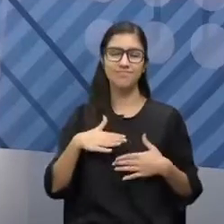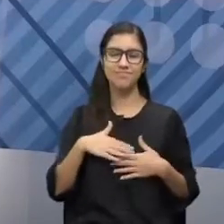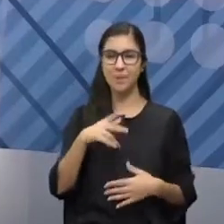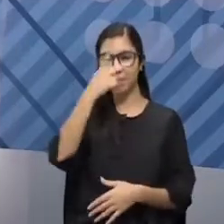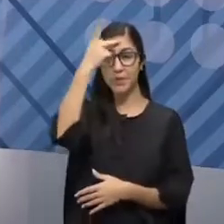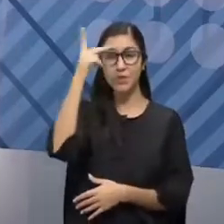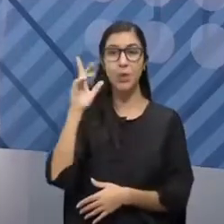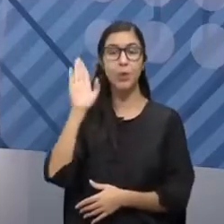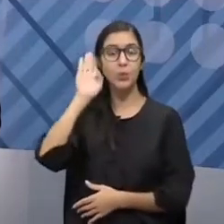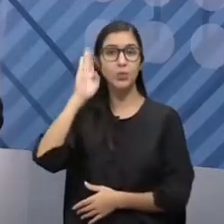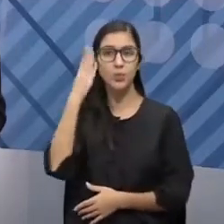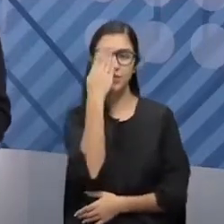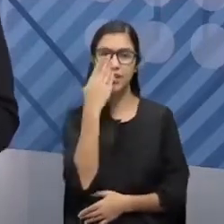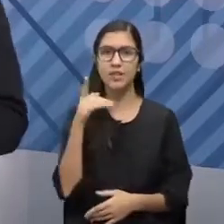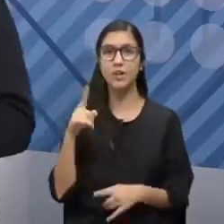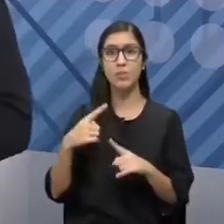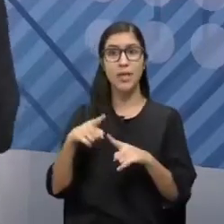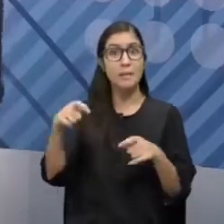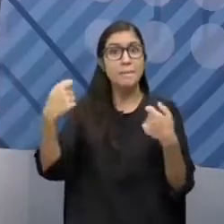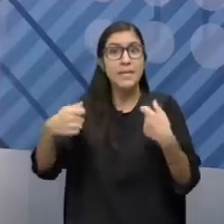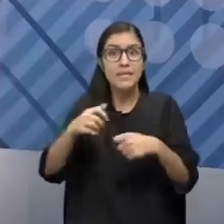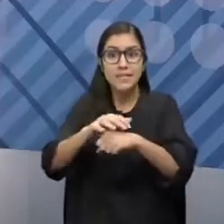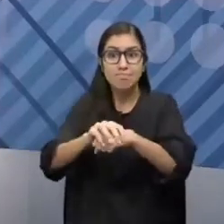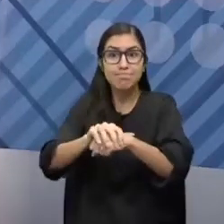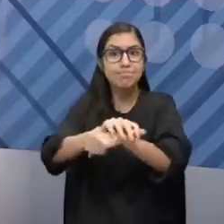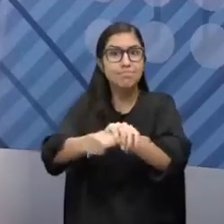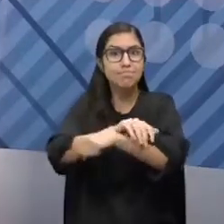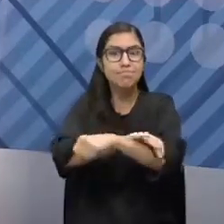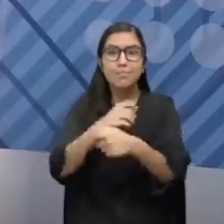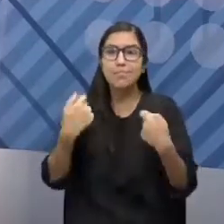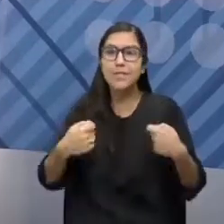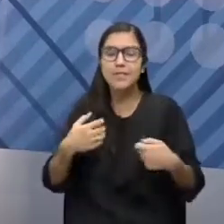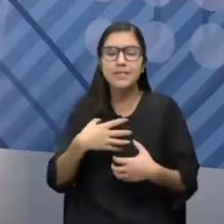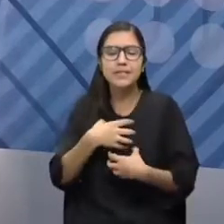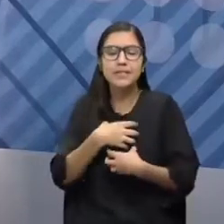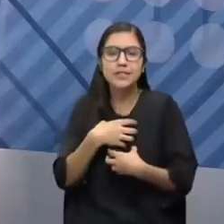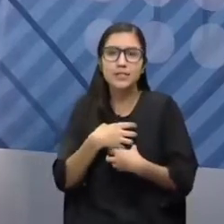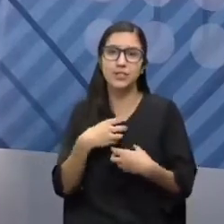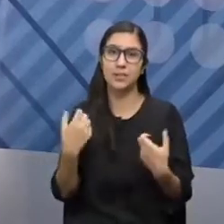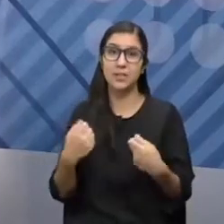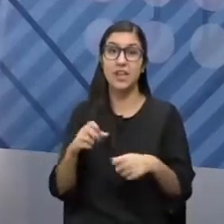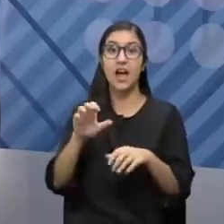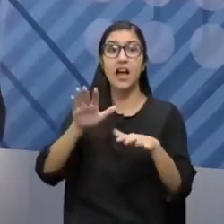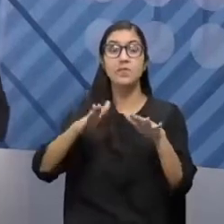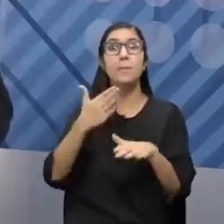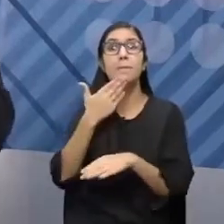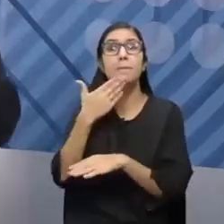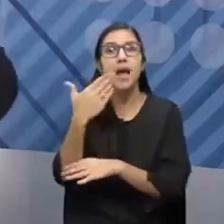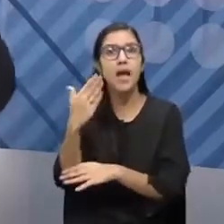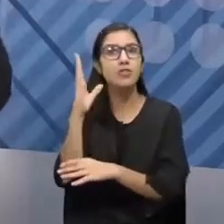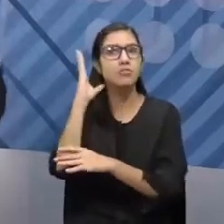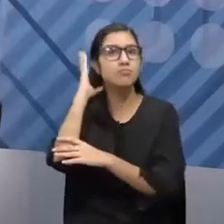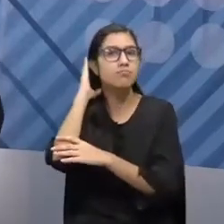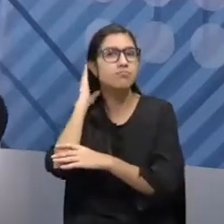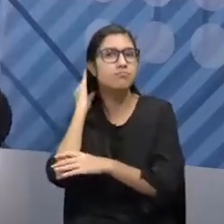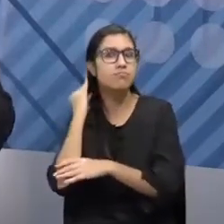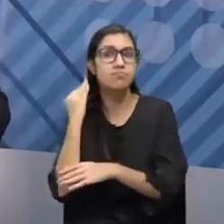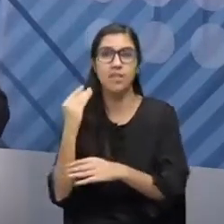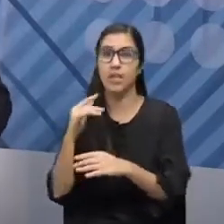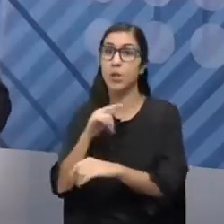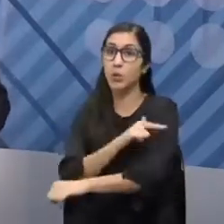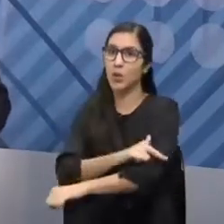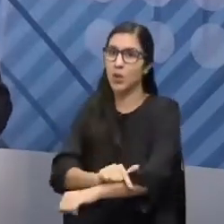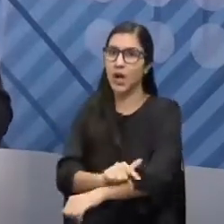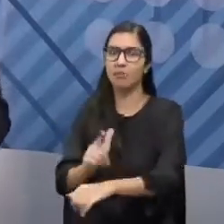pessoa com surdo-cegueira, porque ele tem a necessidade de tocar, de sentir, muitas vezes vai pedir para vocês, de forma muito